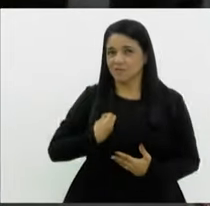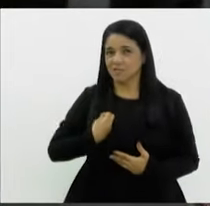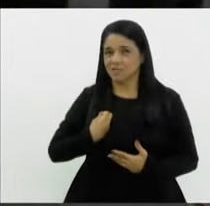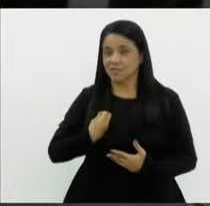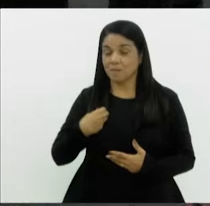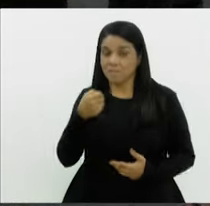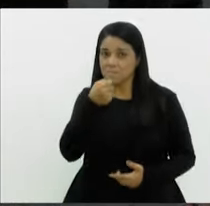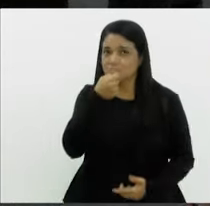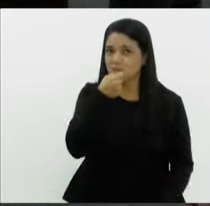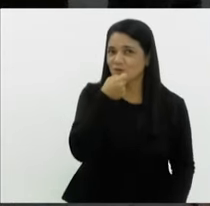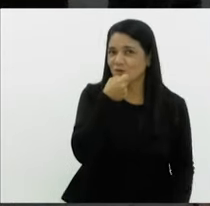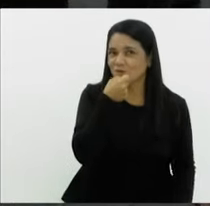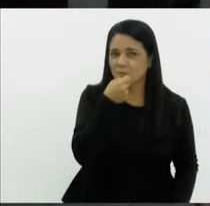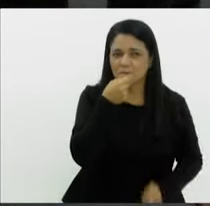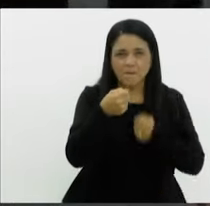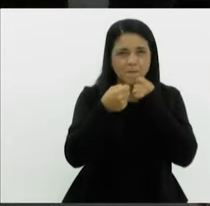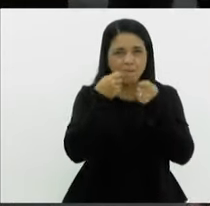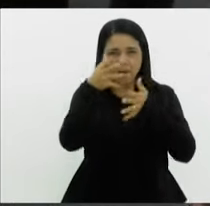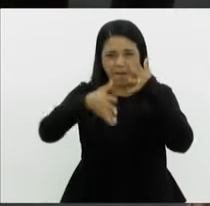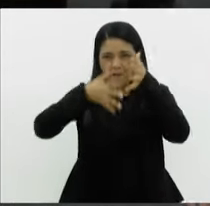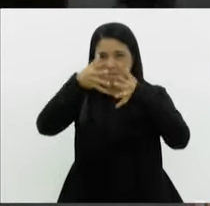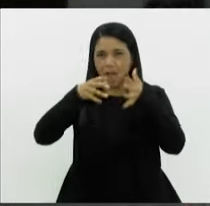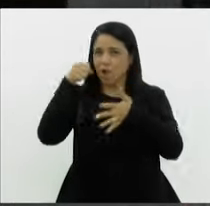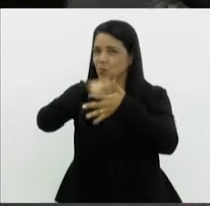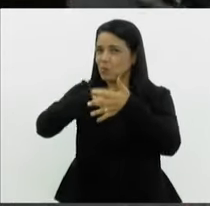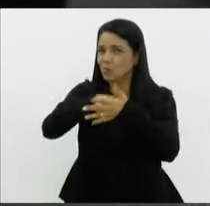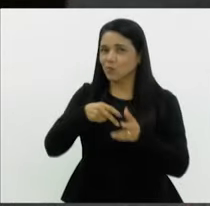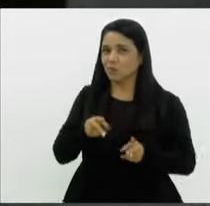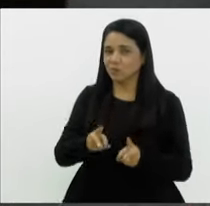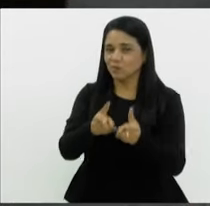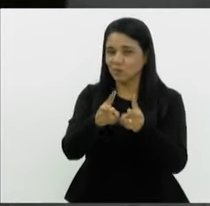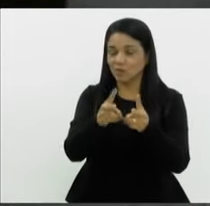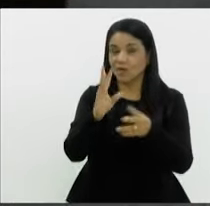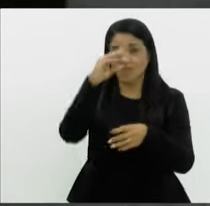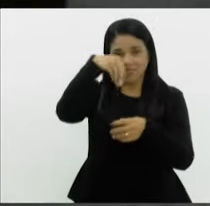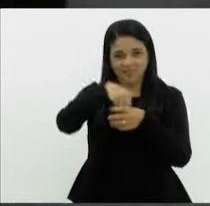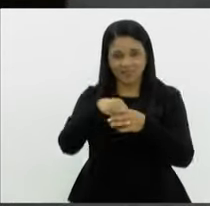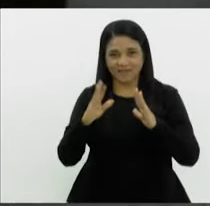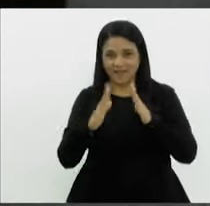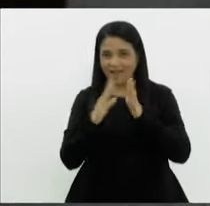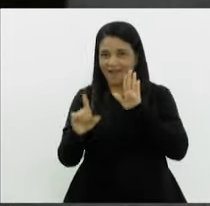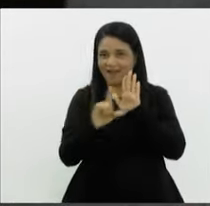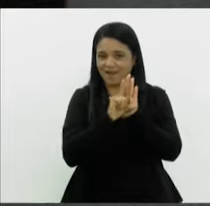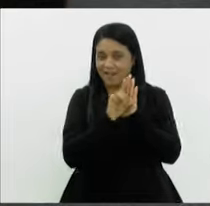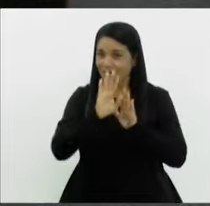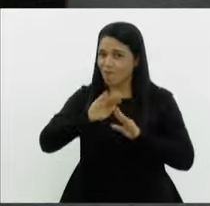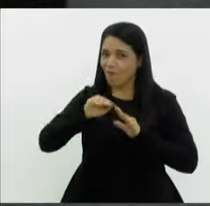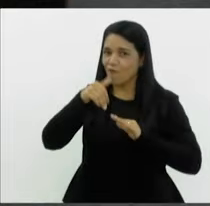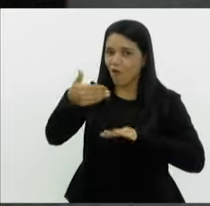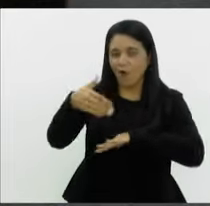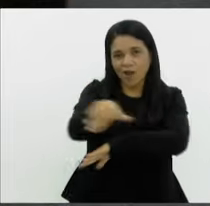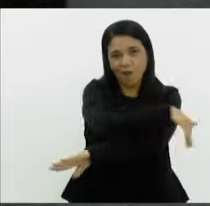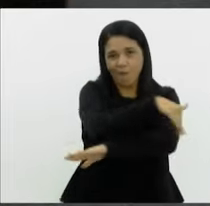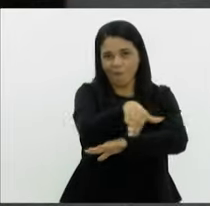o microfone, minha luta continua, dentro dessa casa ou até mesmo pela